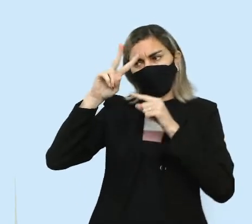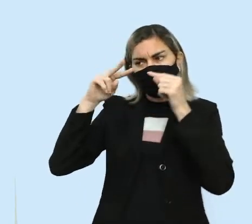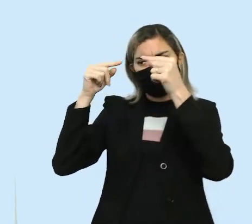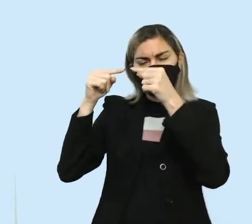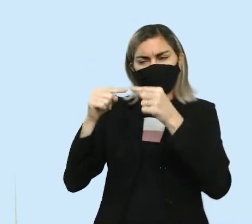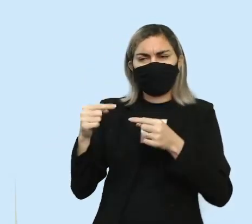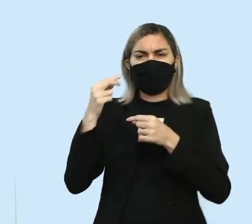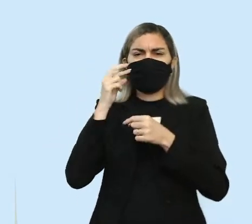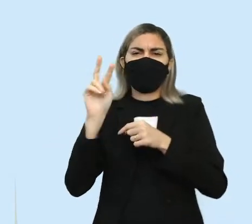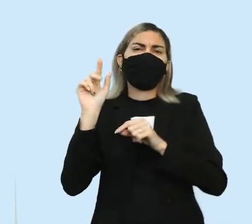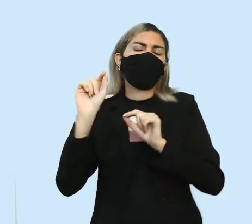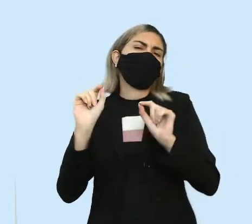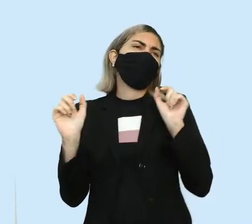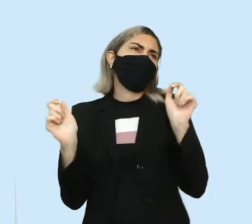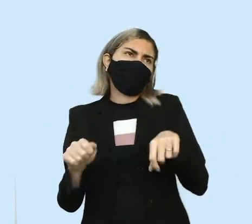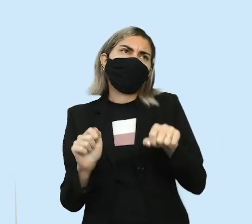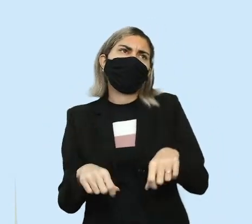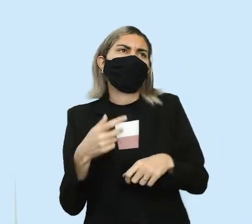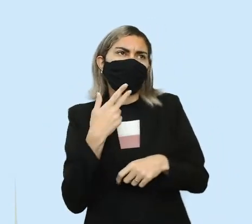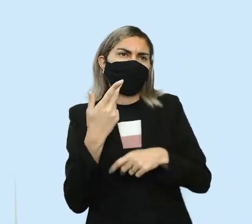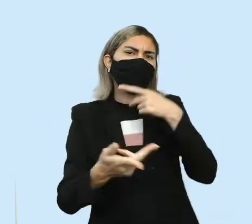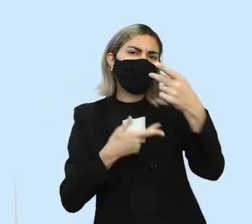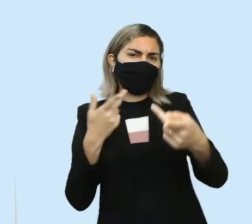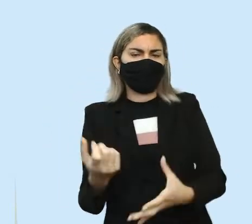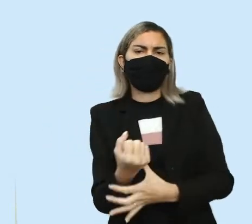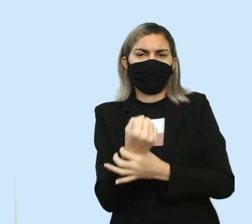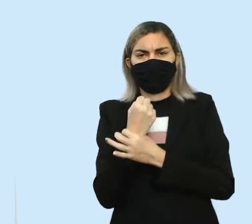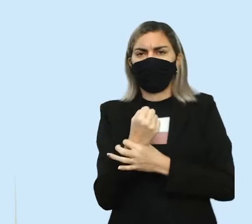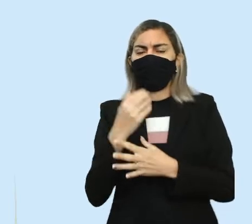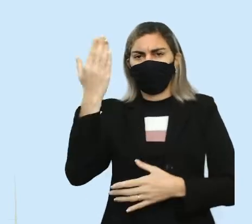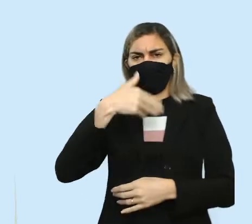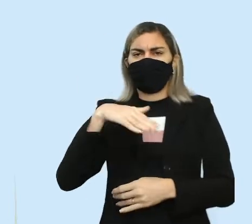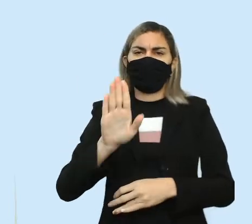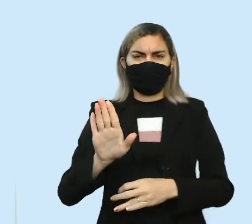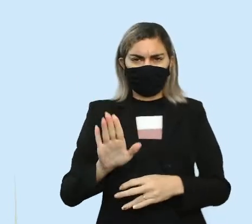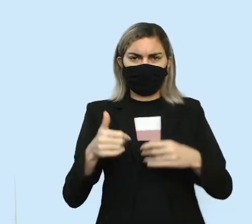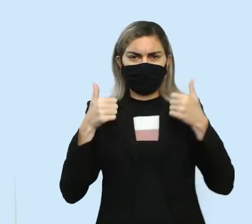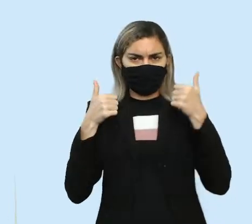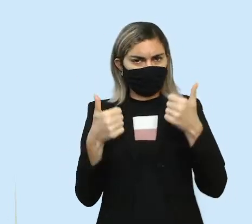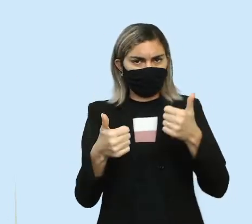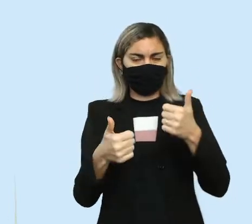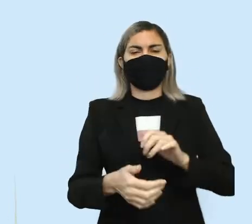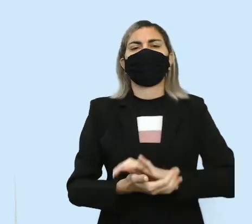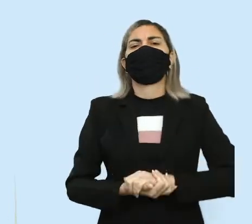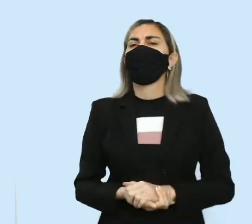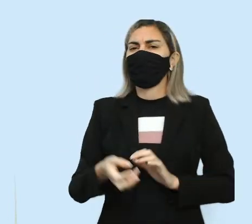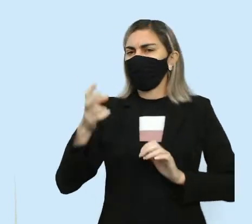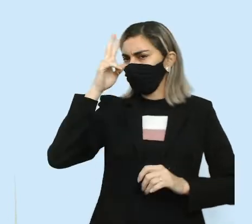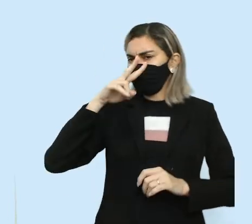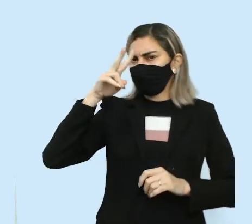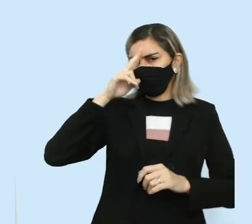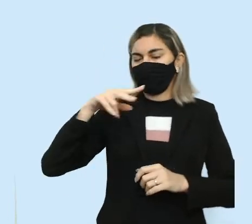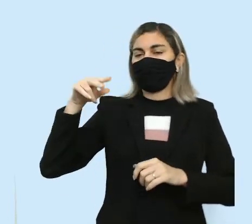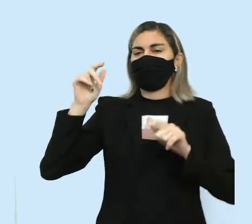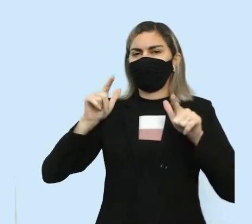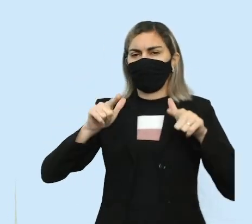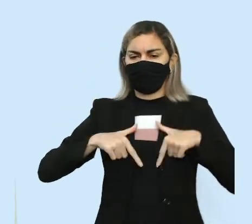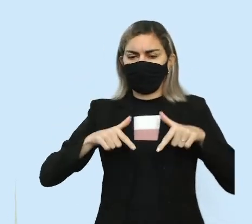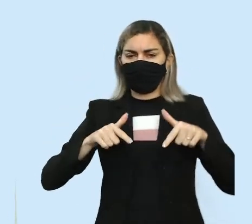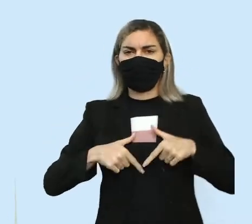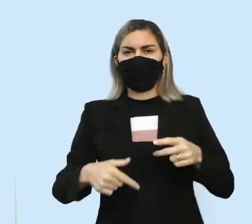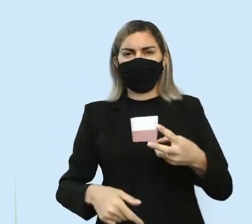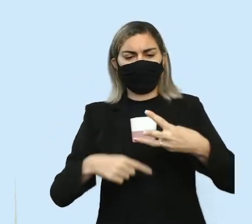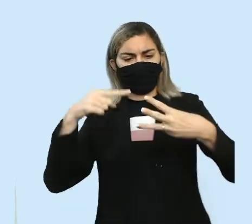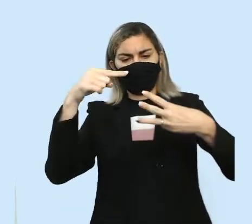A gente vai olhar realmente o que pode ser dito de forma garantida e comprovada. Beleza? A história dos hebreus será dividida